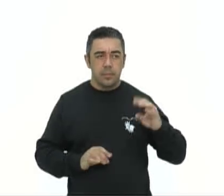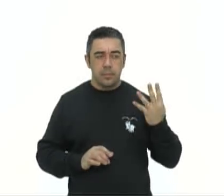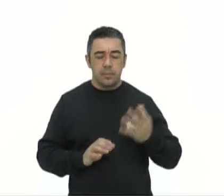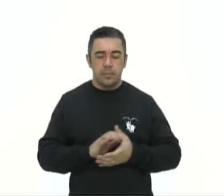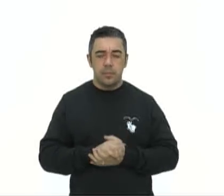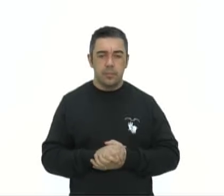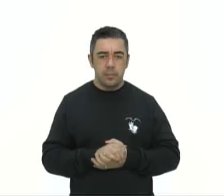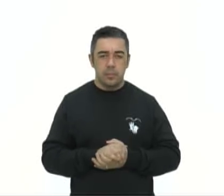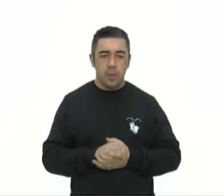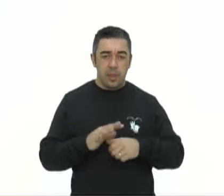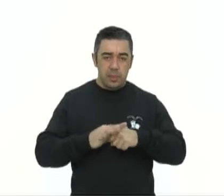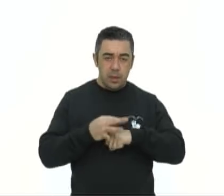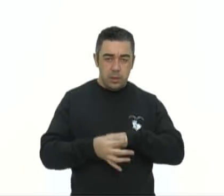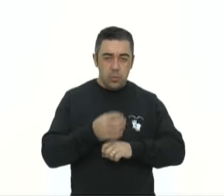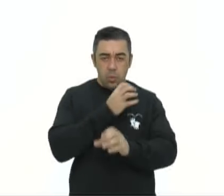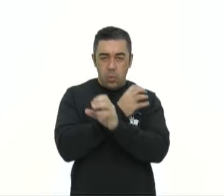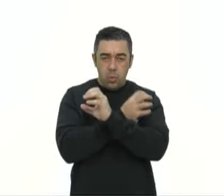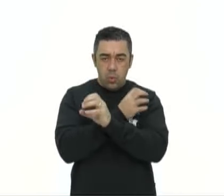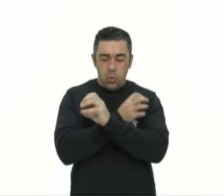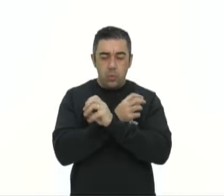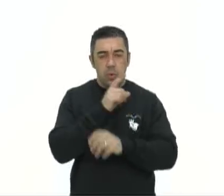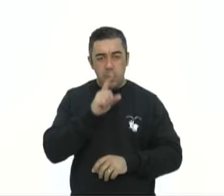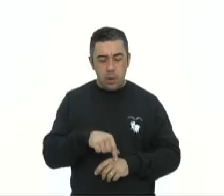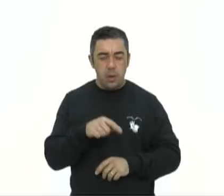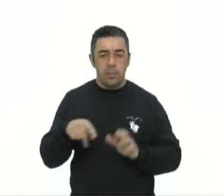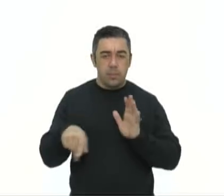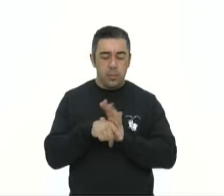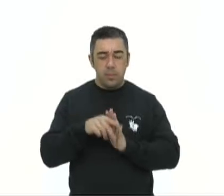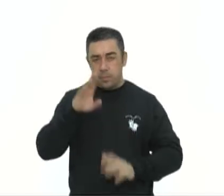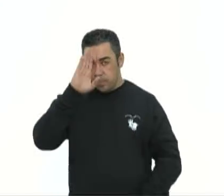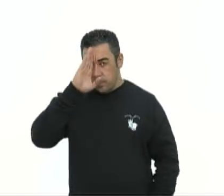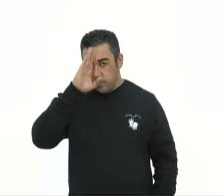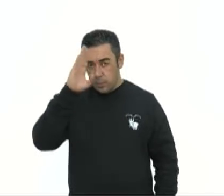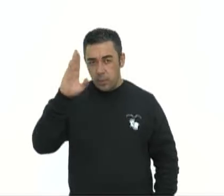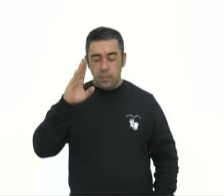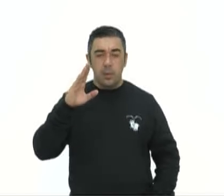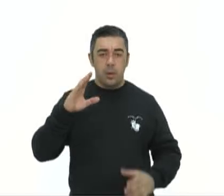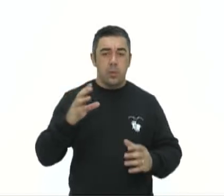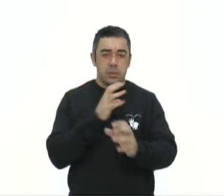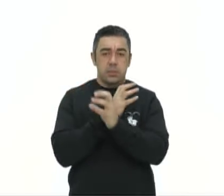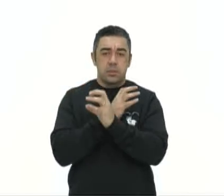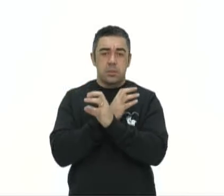04. O tecido ósseo é o constituinte principal do esqueleto